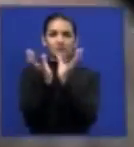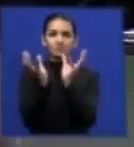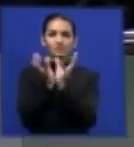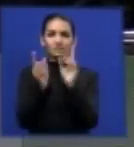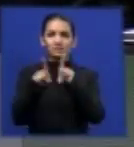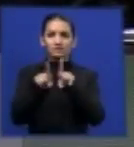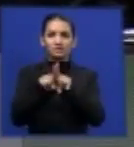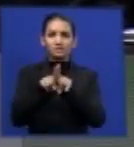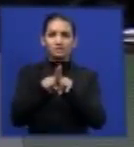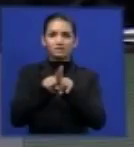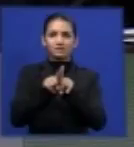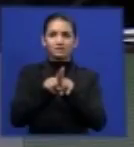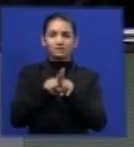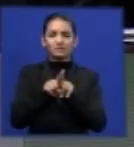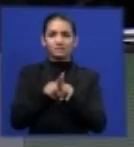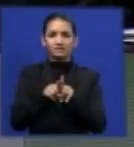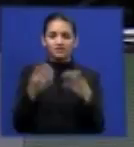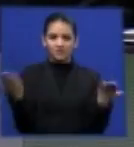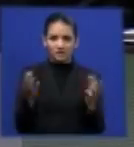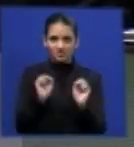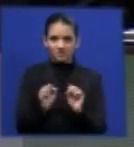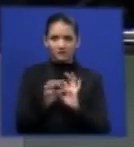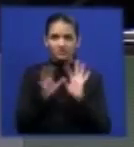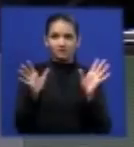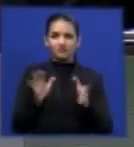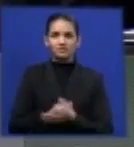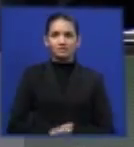pneus tem a palavra sua